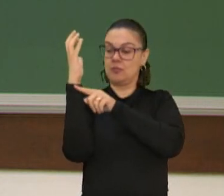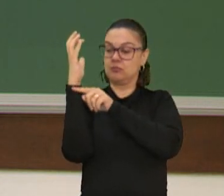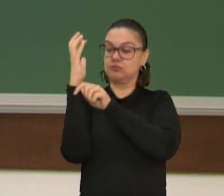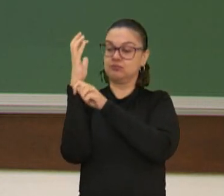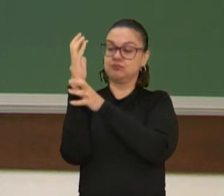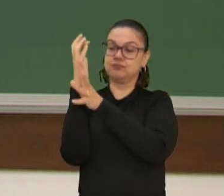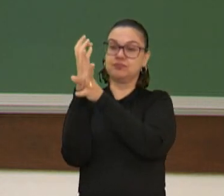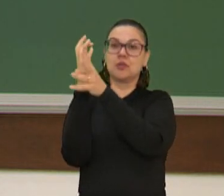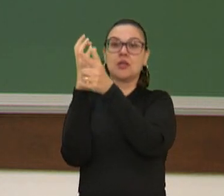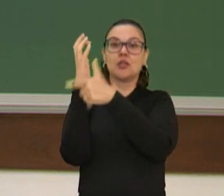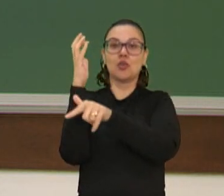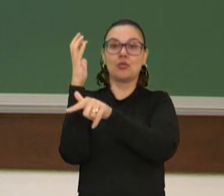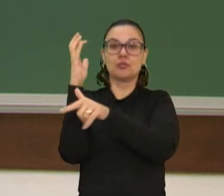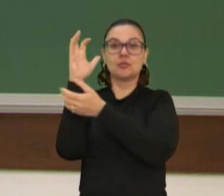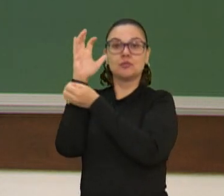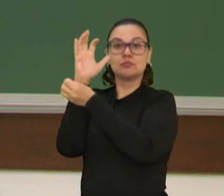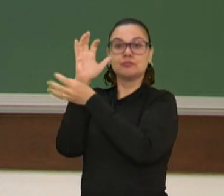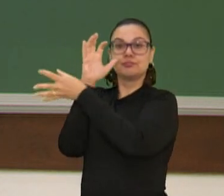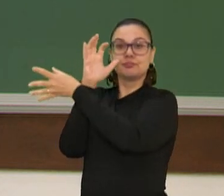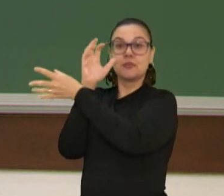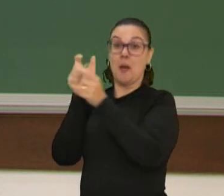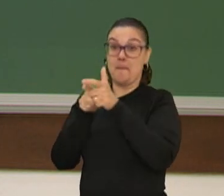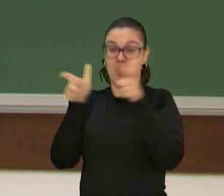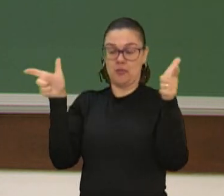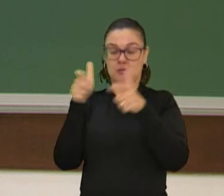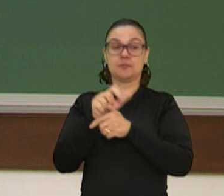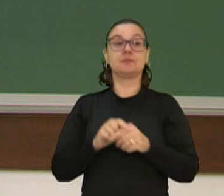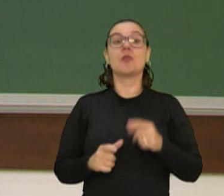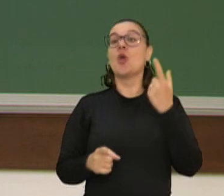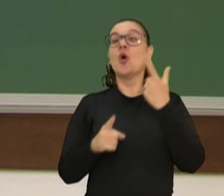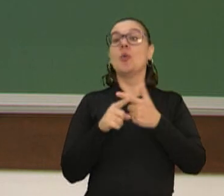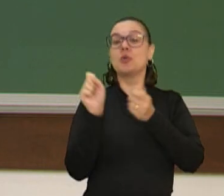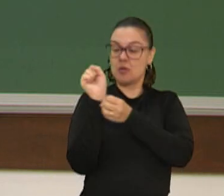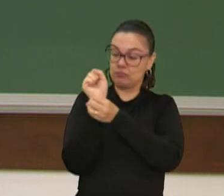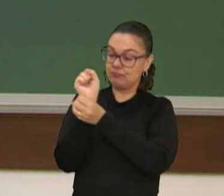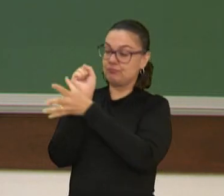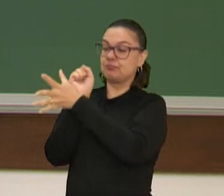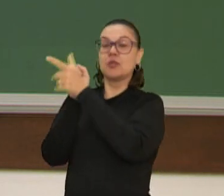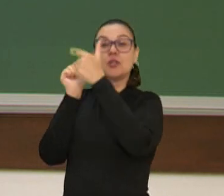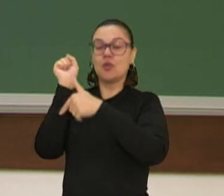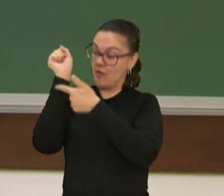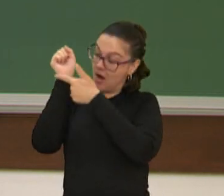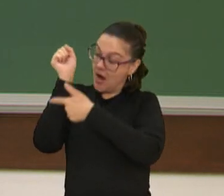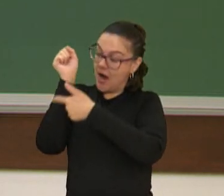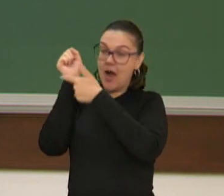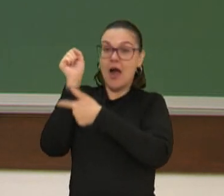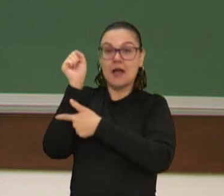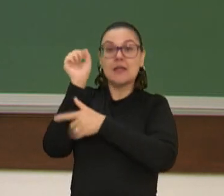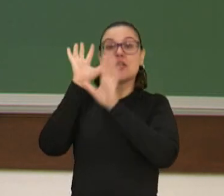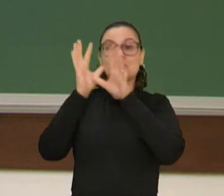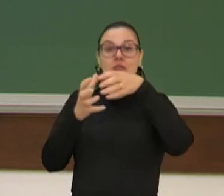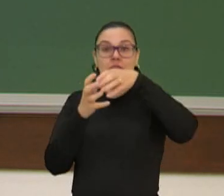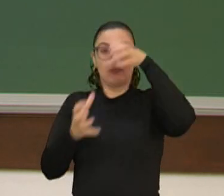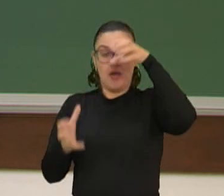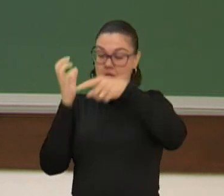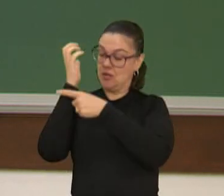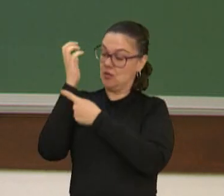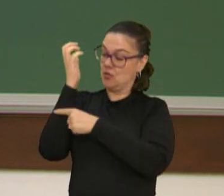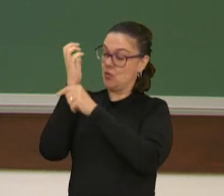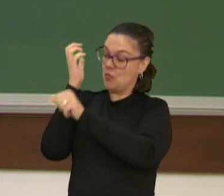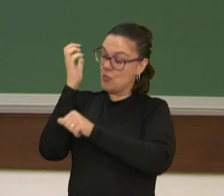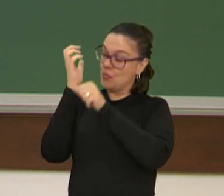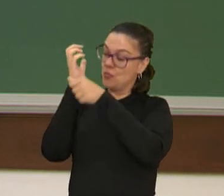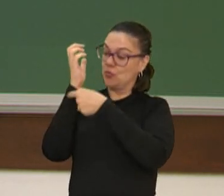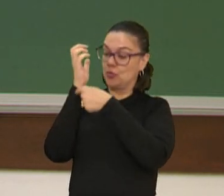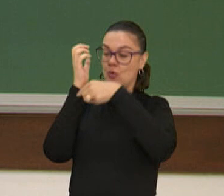ramos novamente? Maior parte, não é uma regra, né? Por que brotou os ramos? Porque esse tecido adulto que tinha aqui se transformou